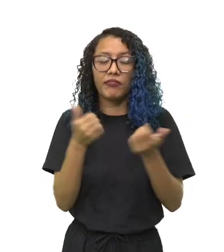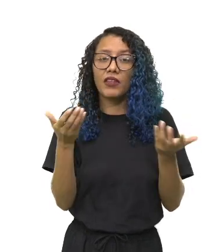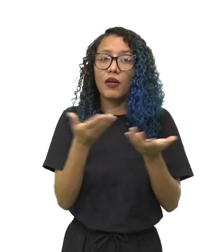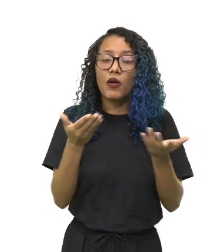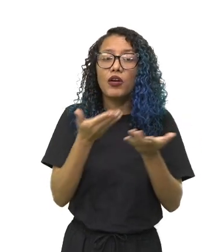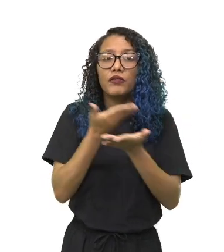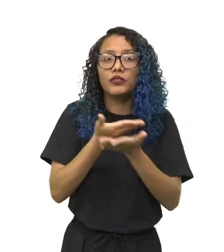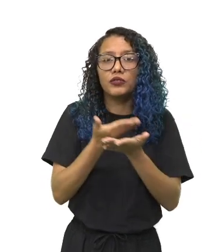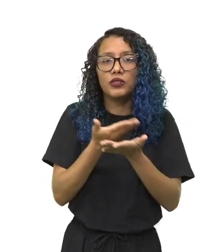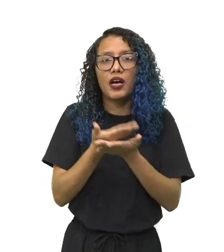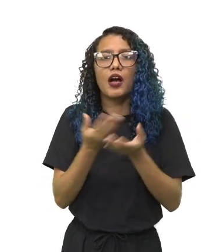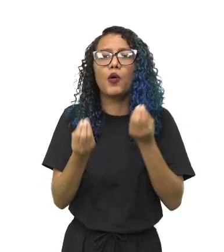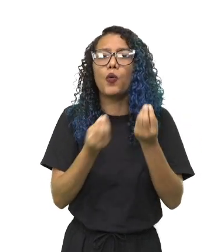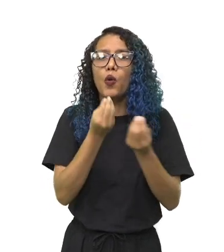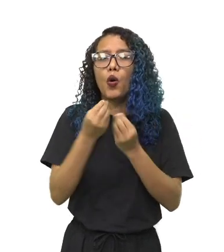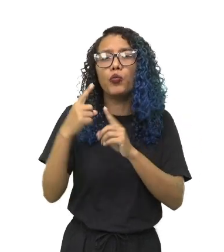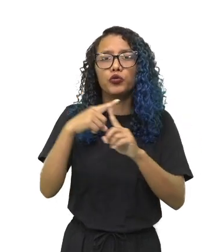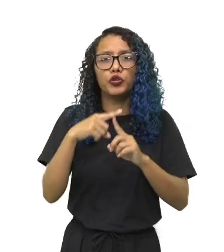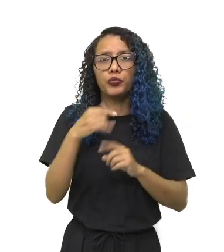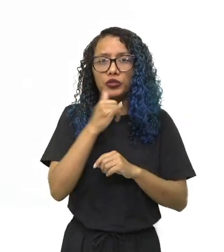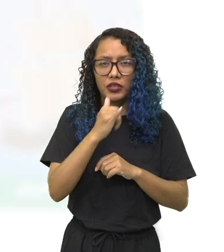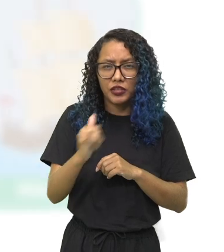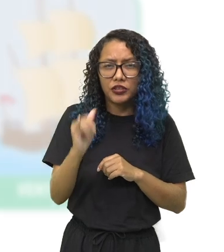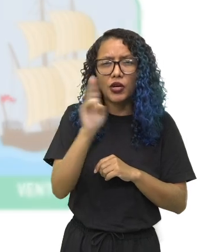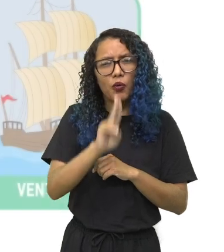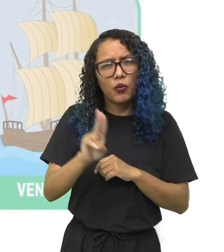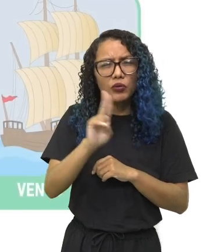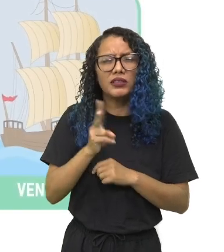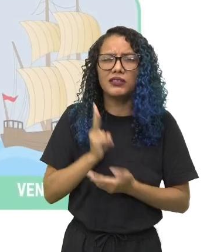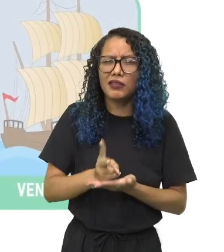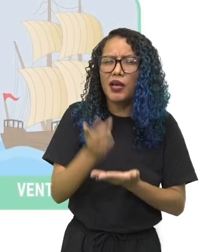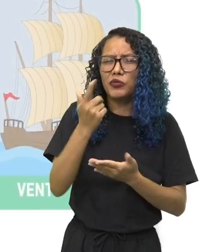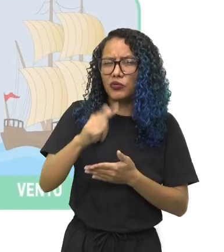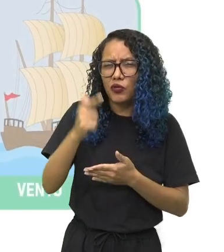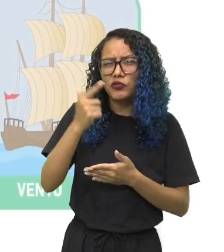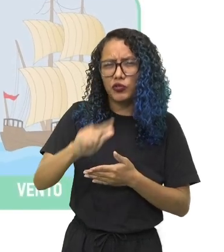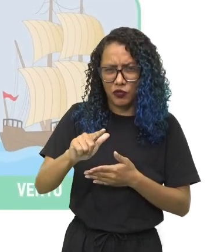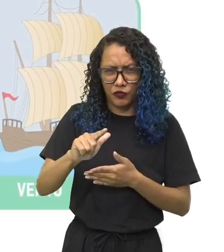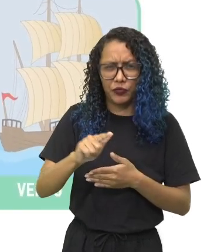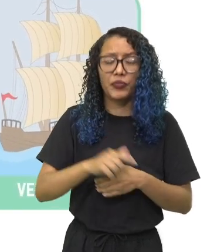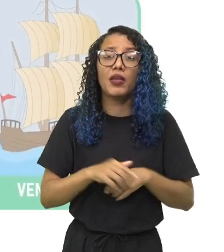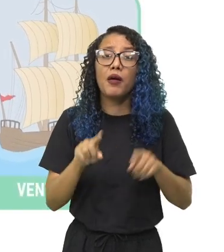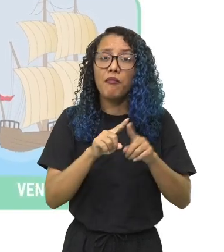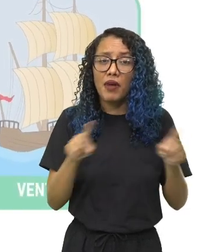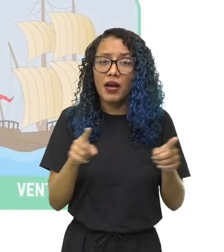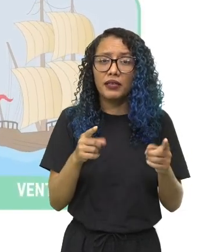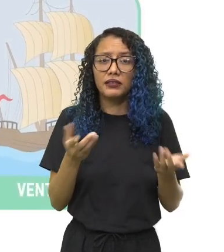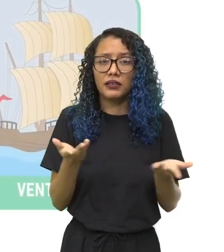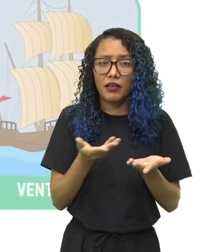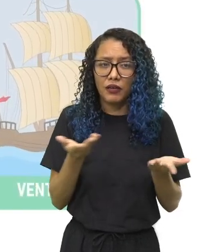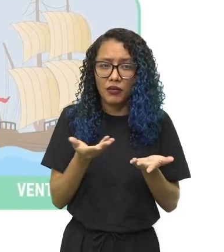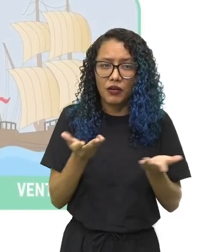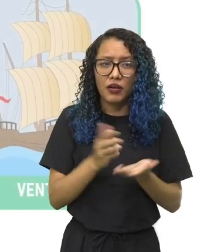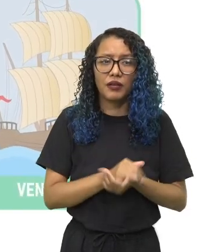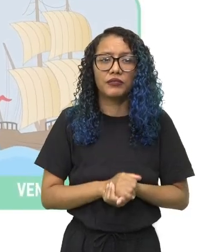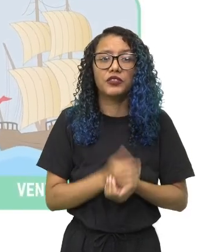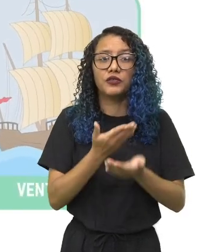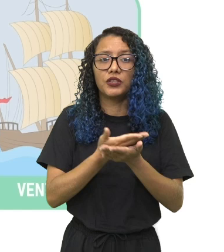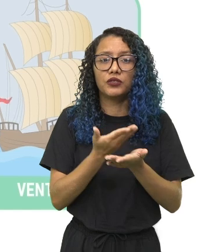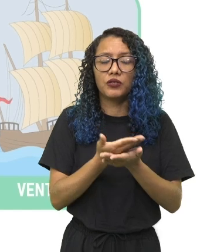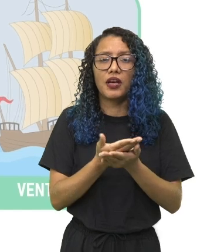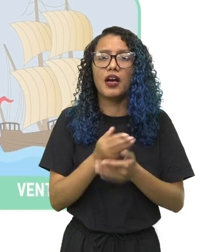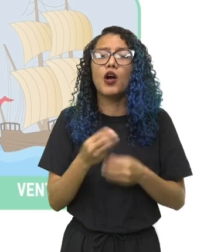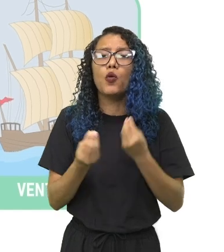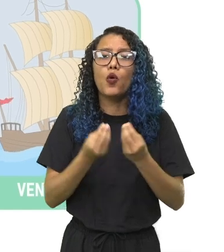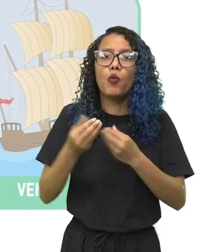fontes de energia renováveis, certo? Mas, para início de conversa, nós vamos falar sobre a evolução do